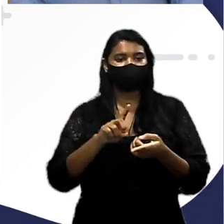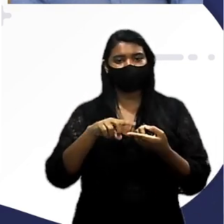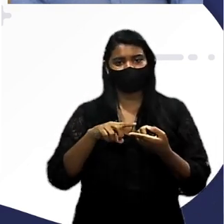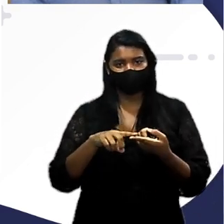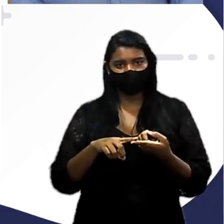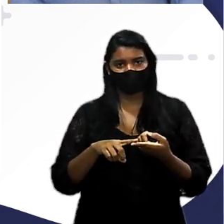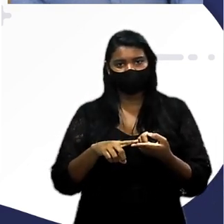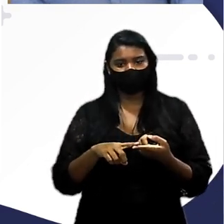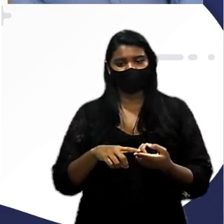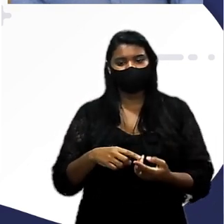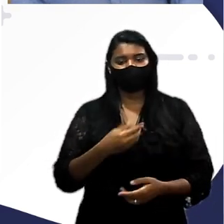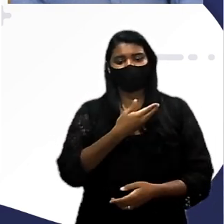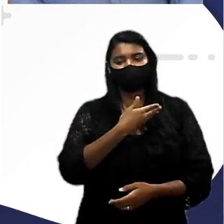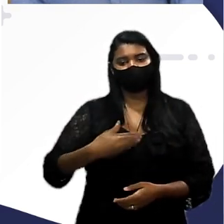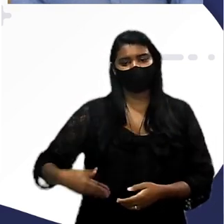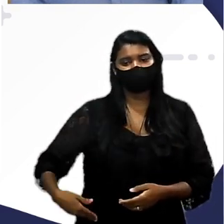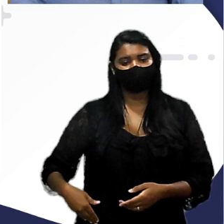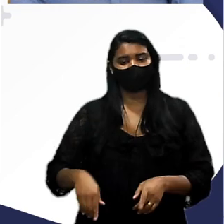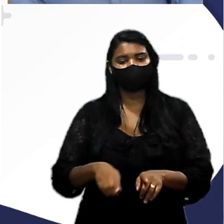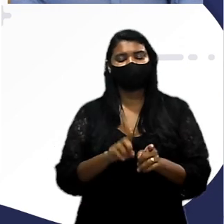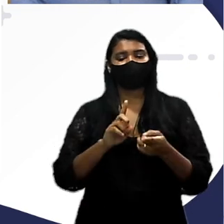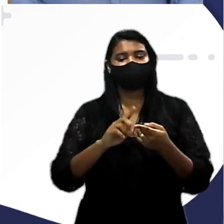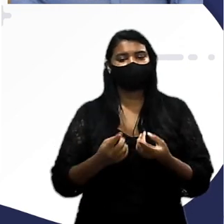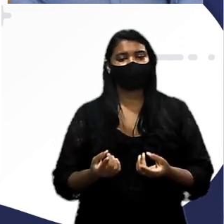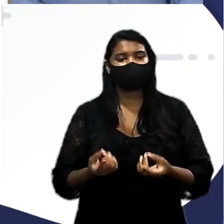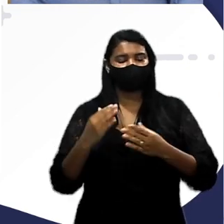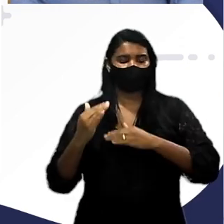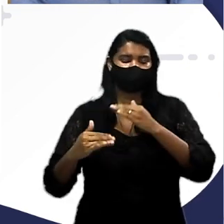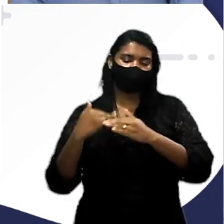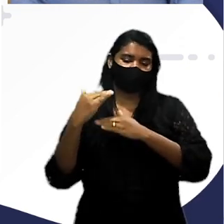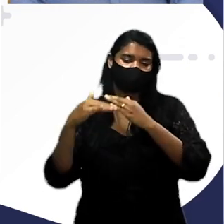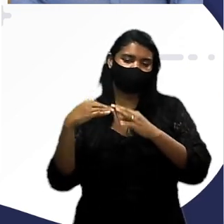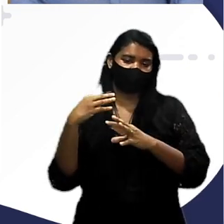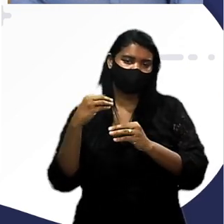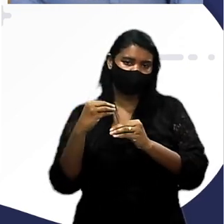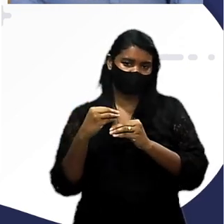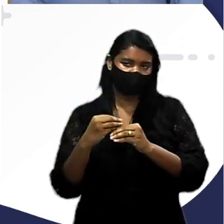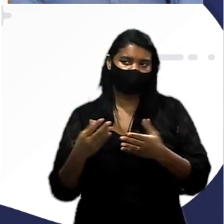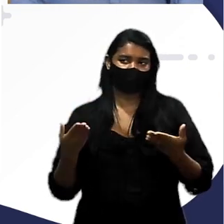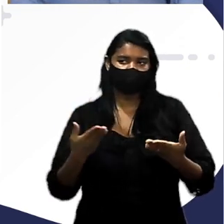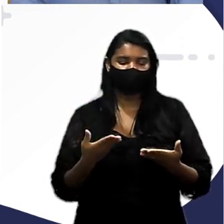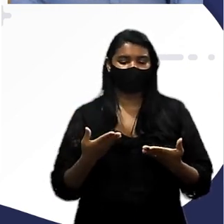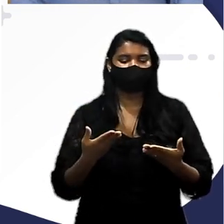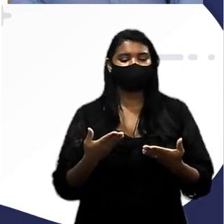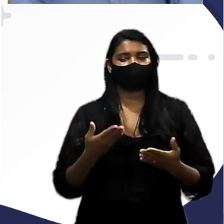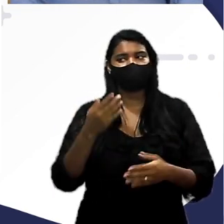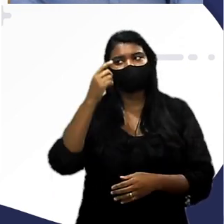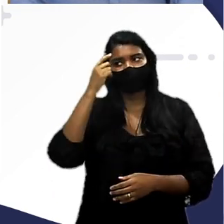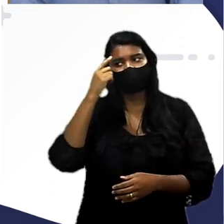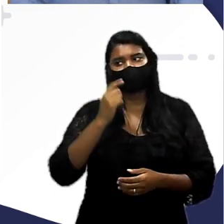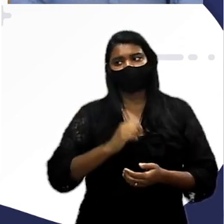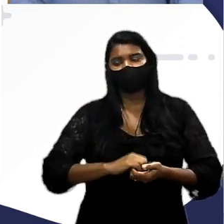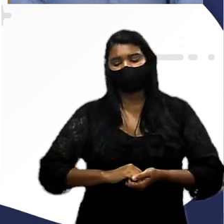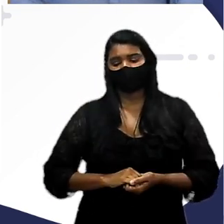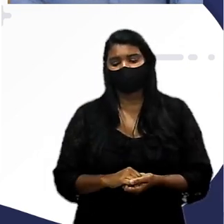setor público também precisa e vem desenvolvendo esse tipo de raciocínio, de